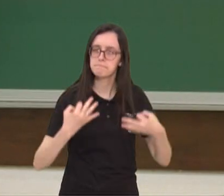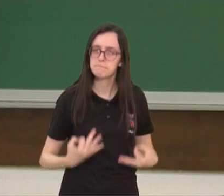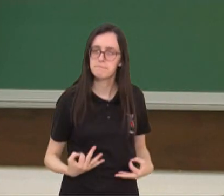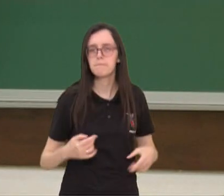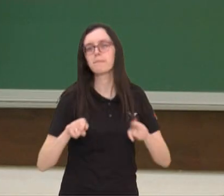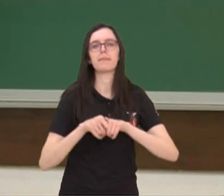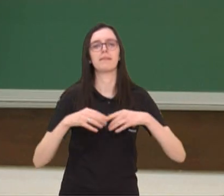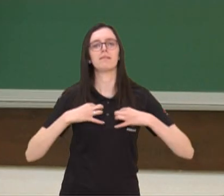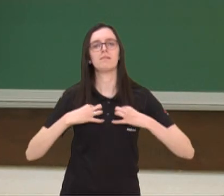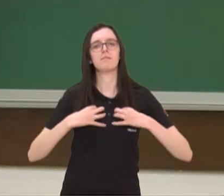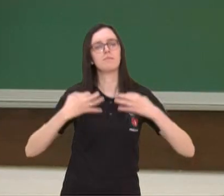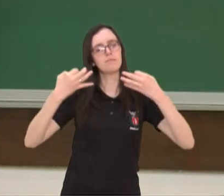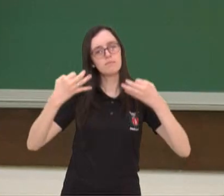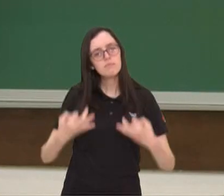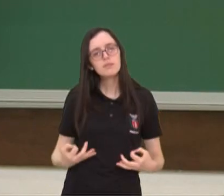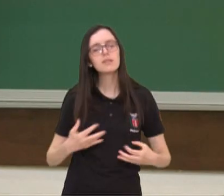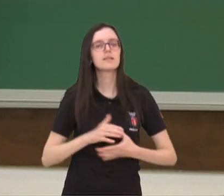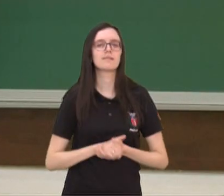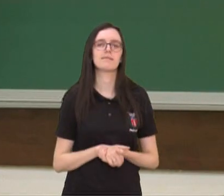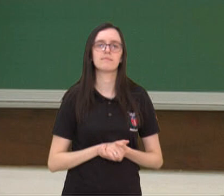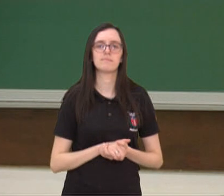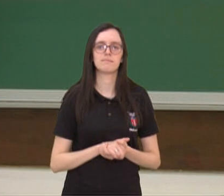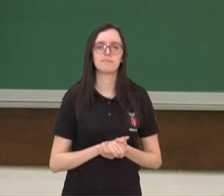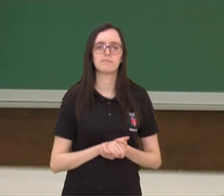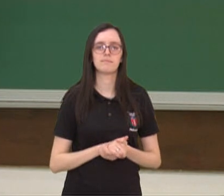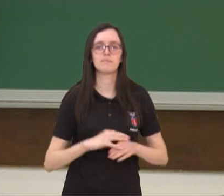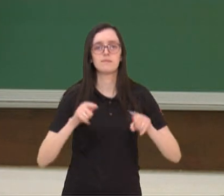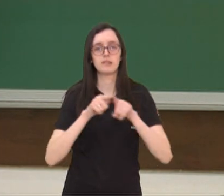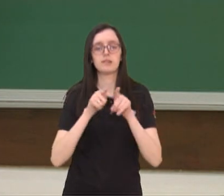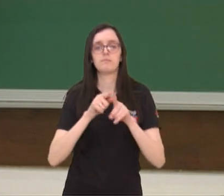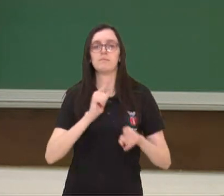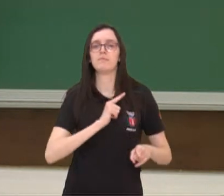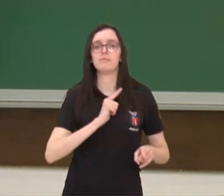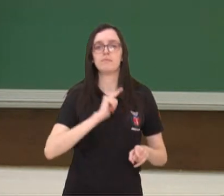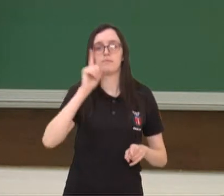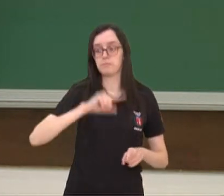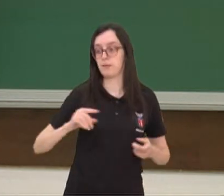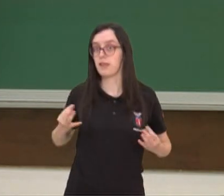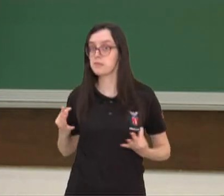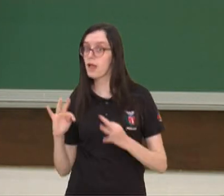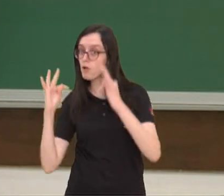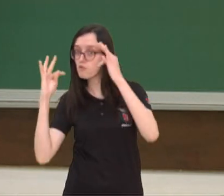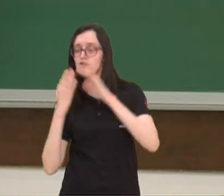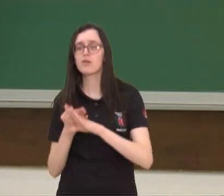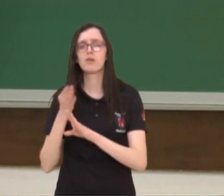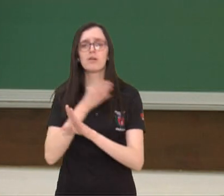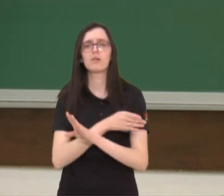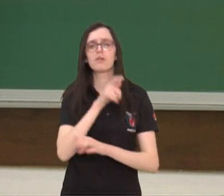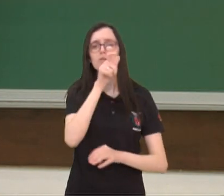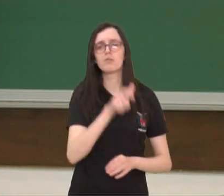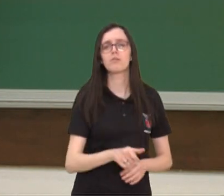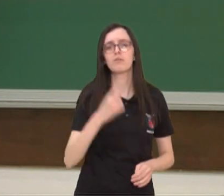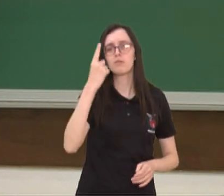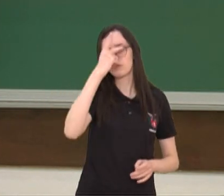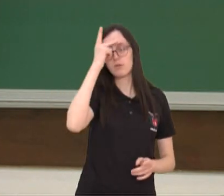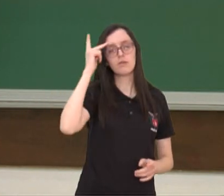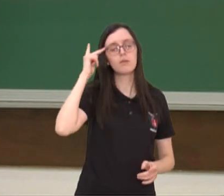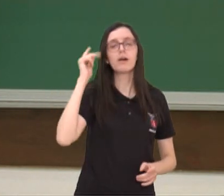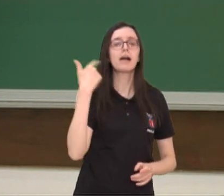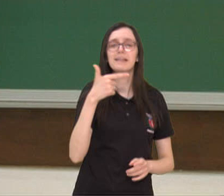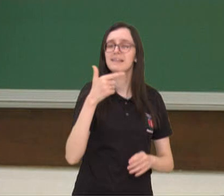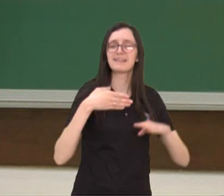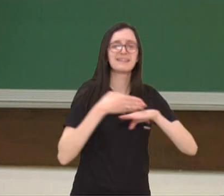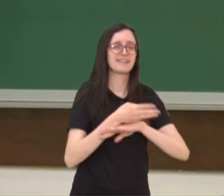bem vestida e tendo acesso a uma tecnologia, do outro lado nós temos uma pessoa que não